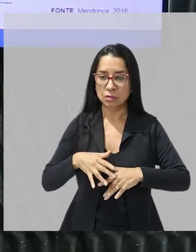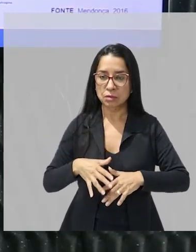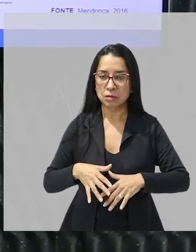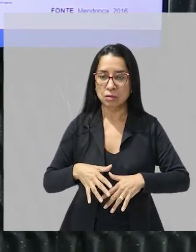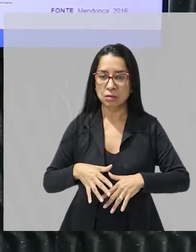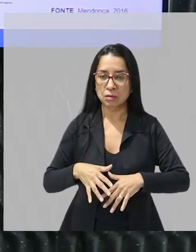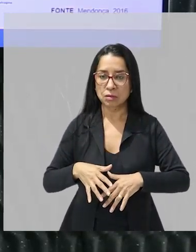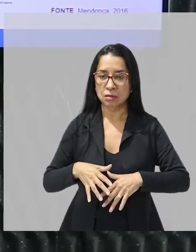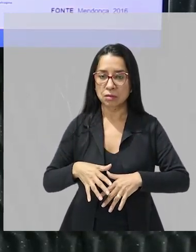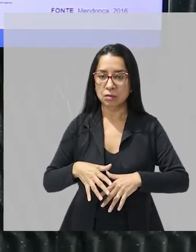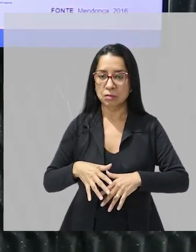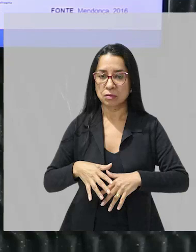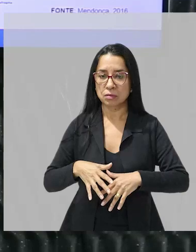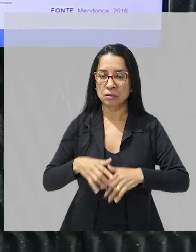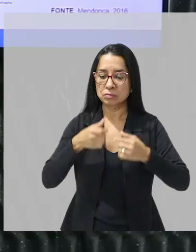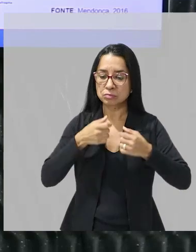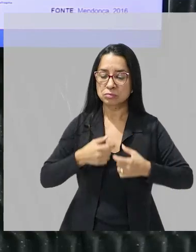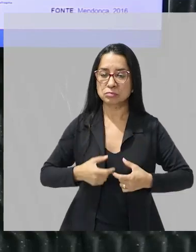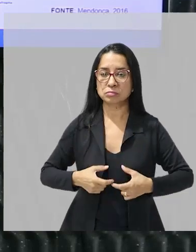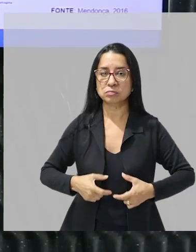contrair, ele desce, né?